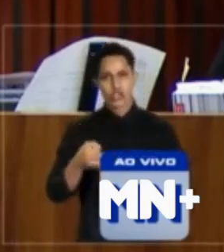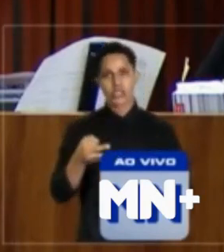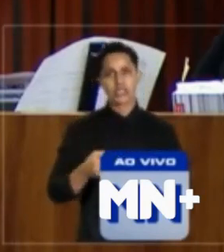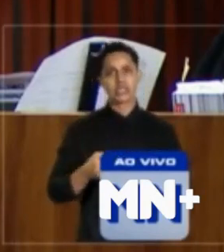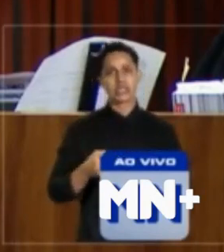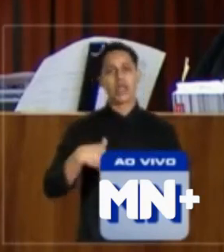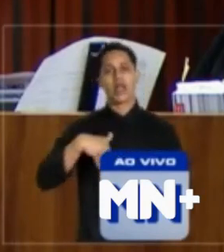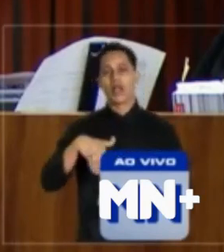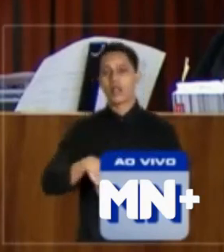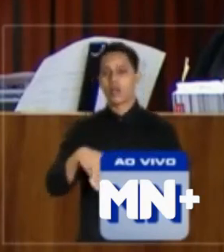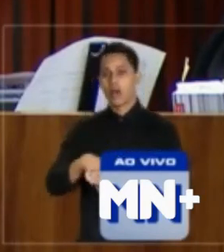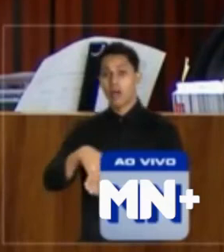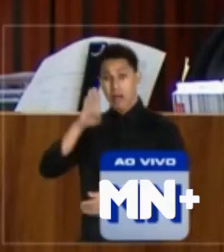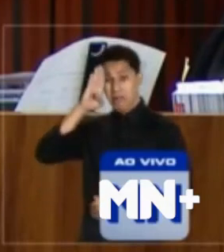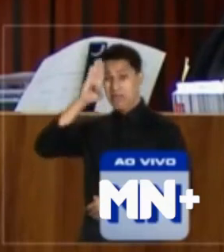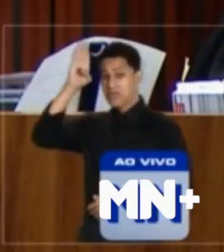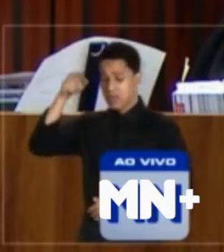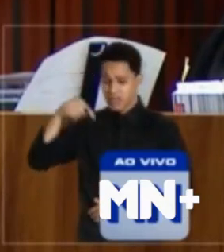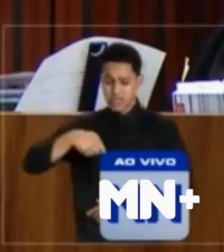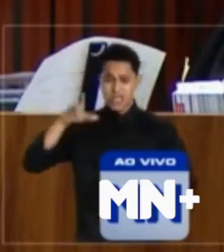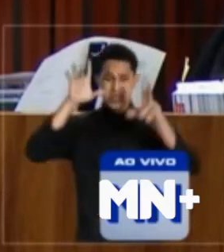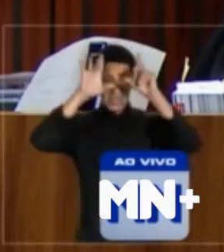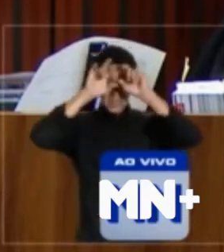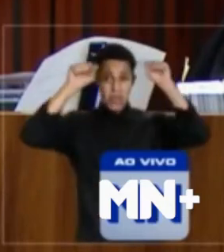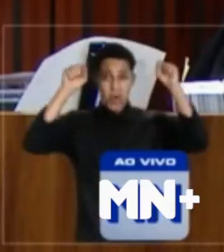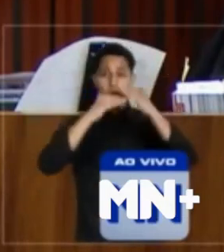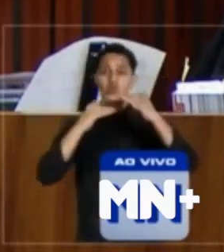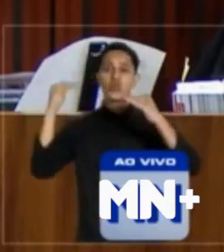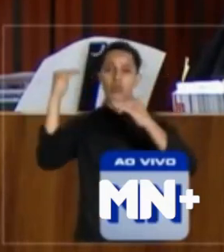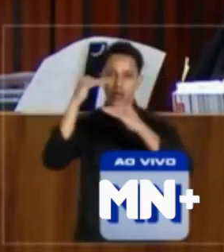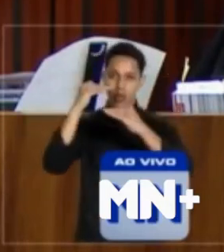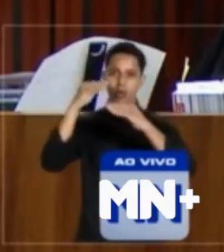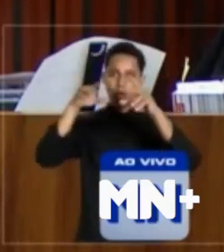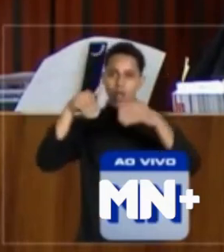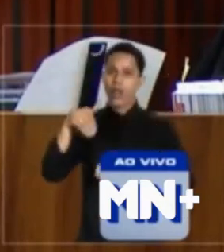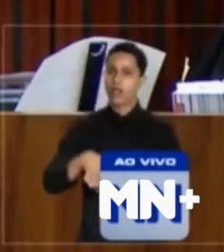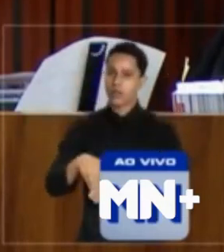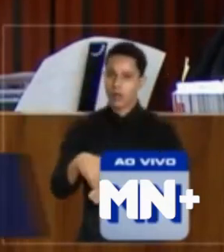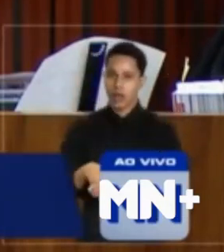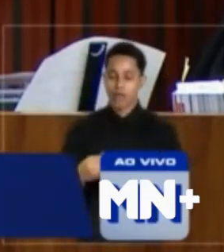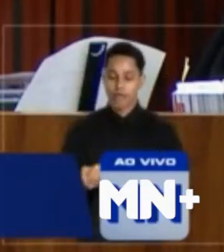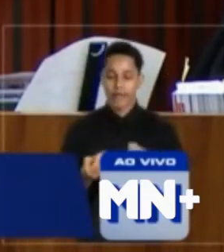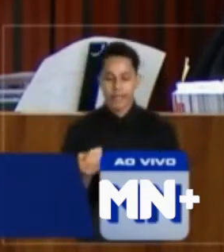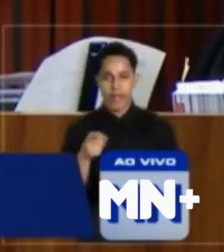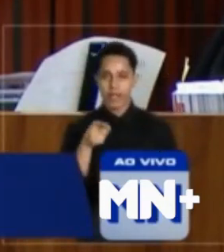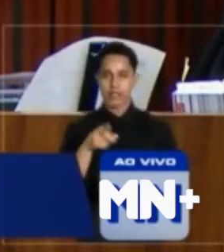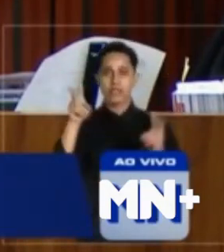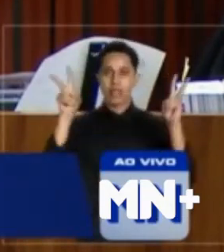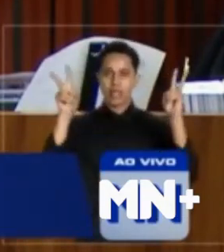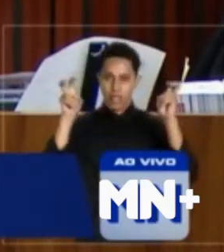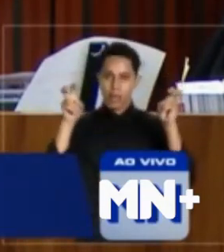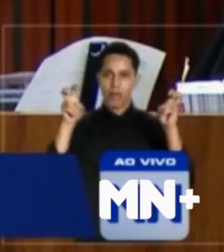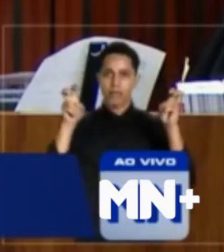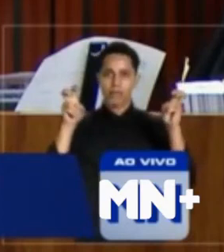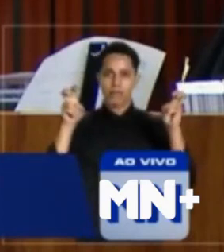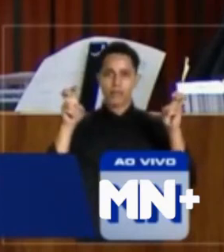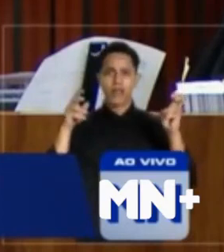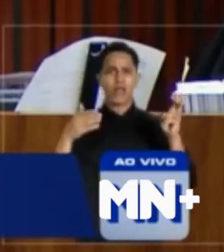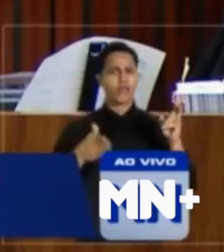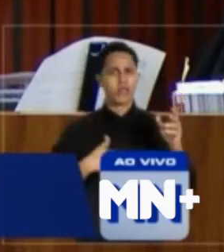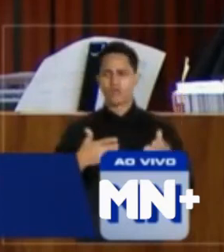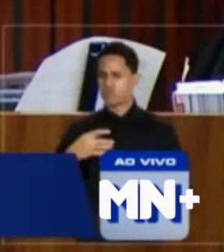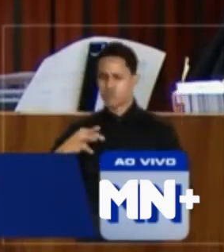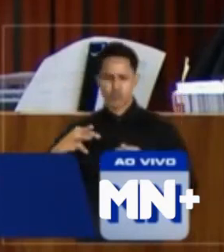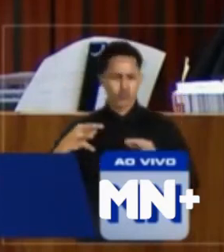Eleitoral, principalmente esse Tribunal Superior Eleitoral, dará a essa questão, eu tenho